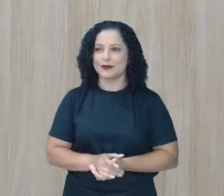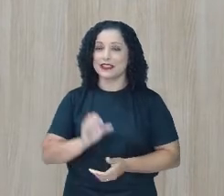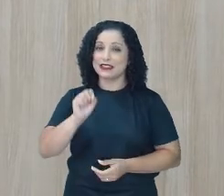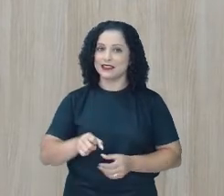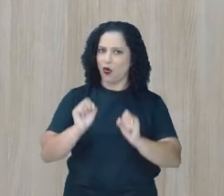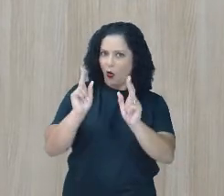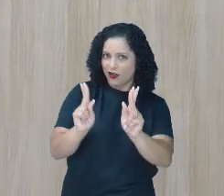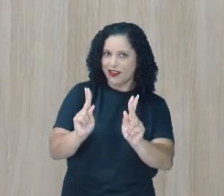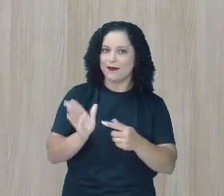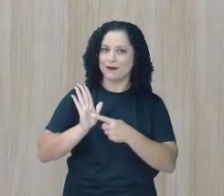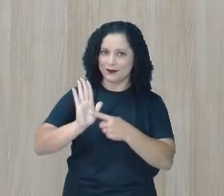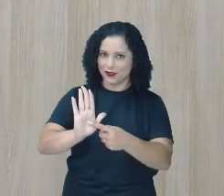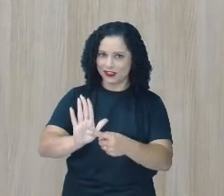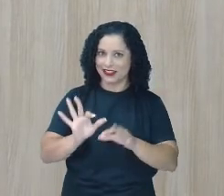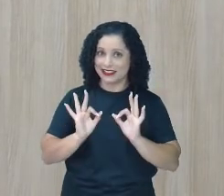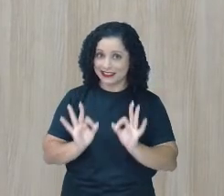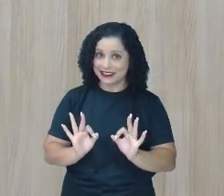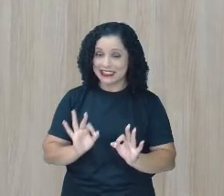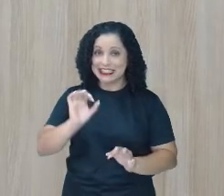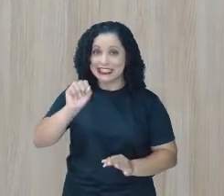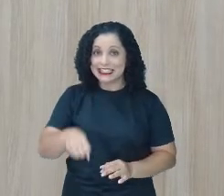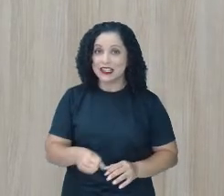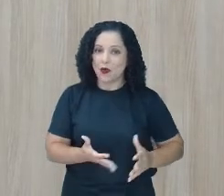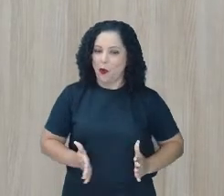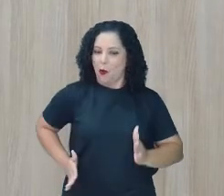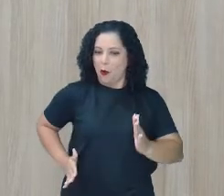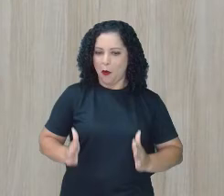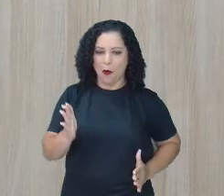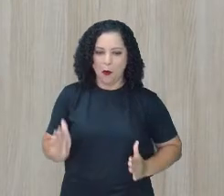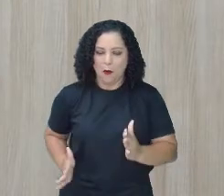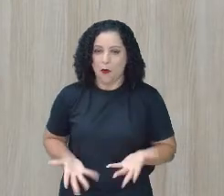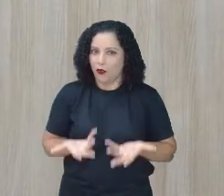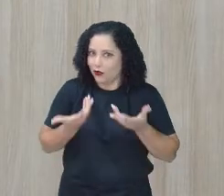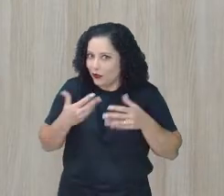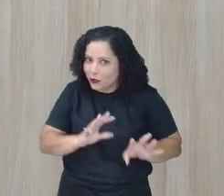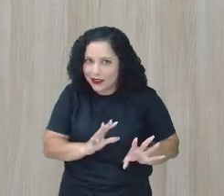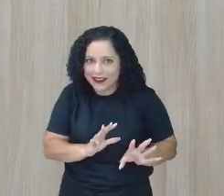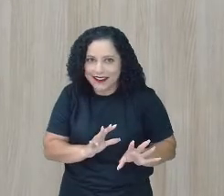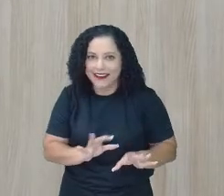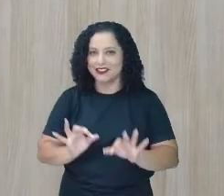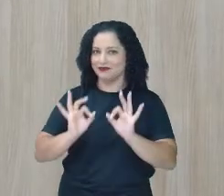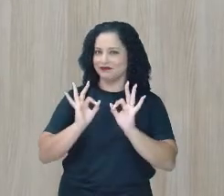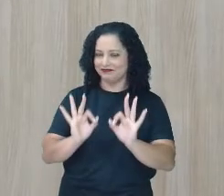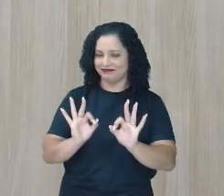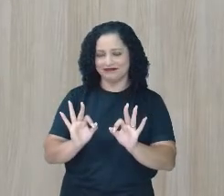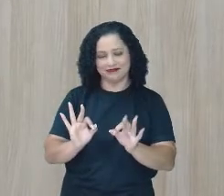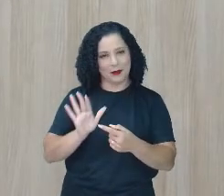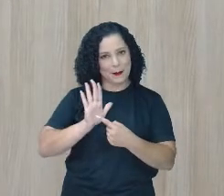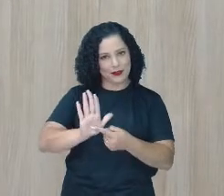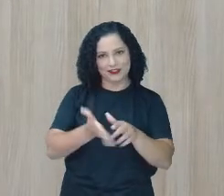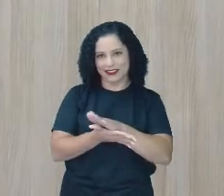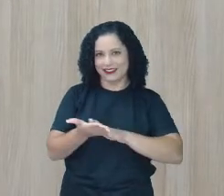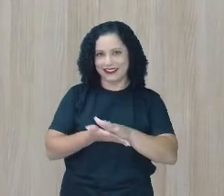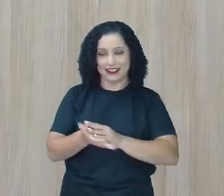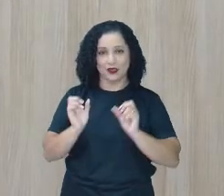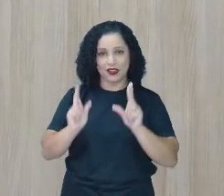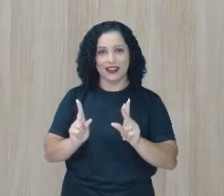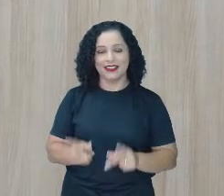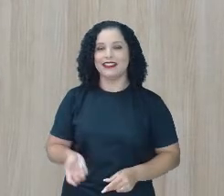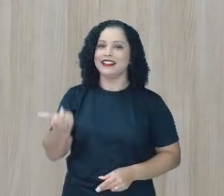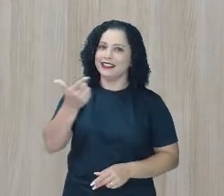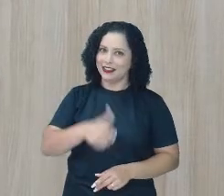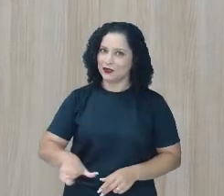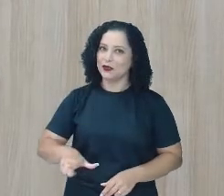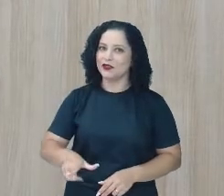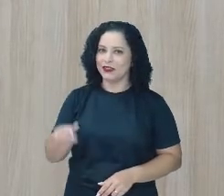certo, a gente coloca no ar, tá certo? Se o Nau não quiser mostrar, a gente não coloca. Tudo bem? Vamos tentar mais uma vez?